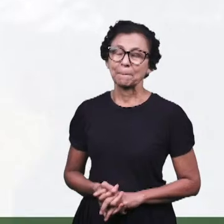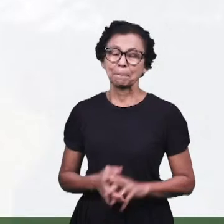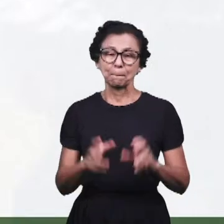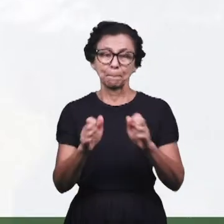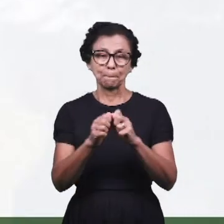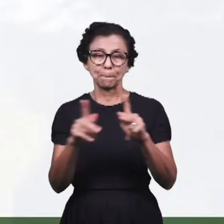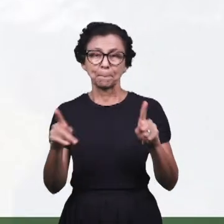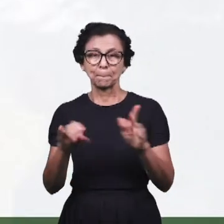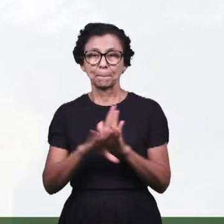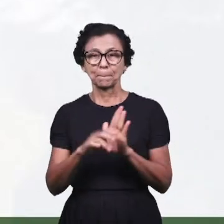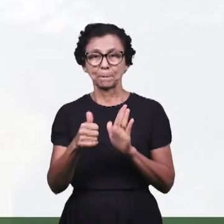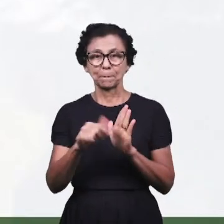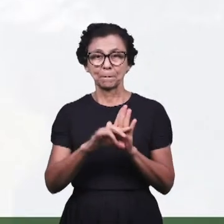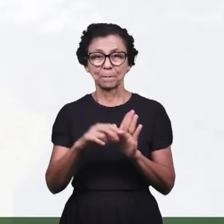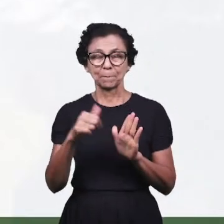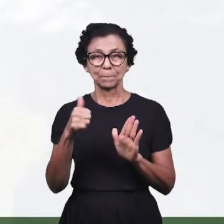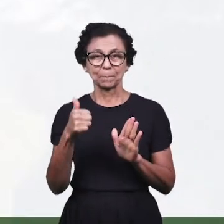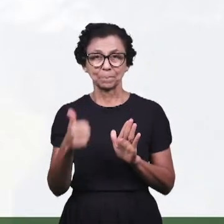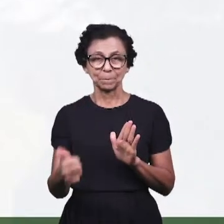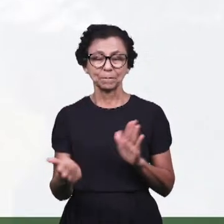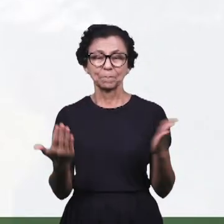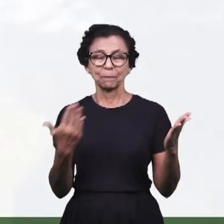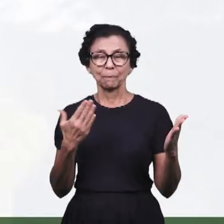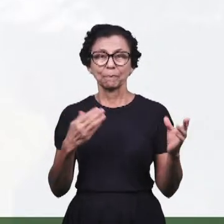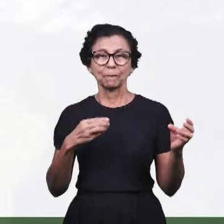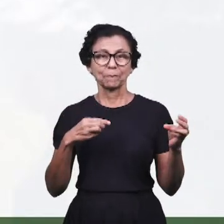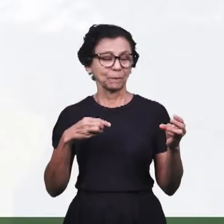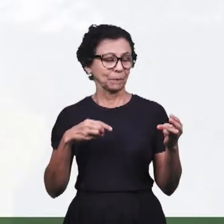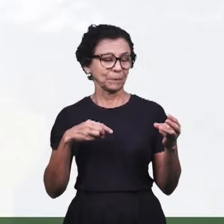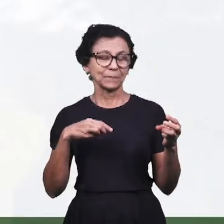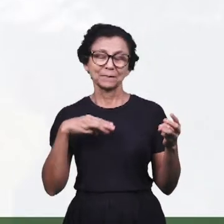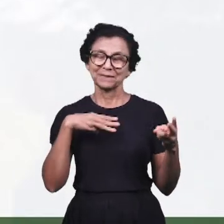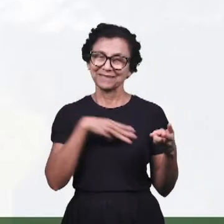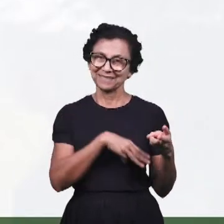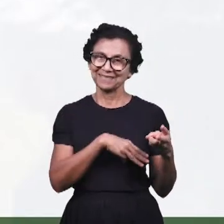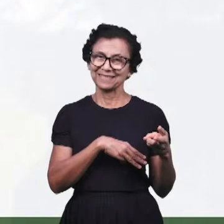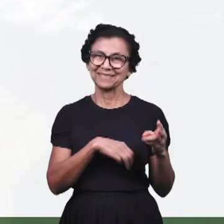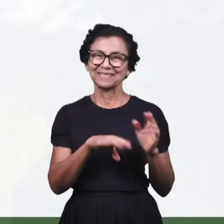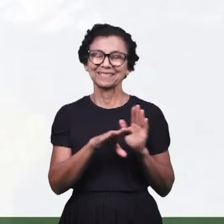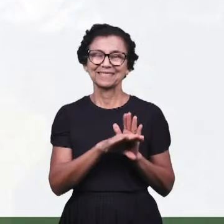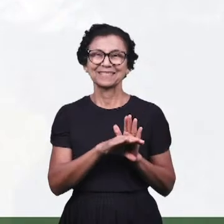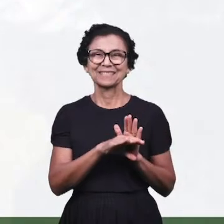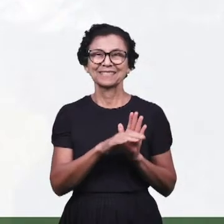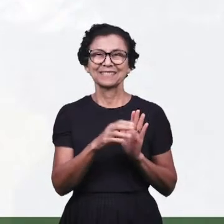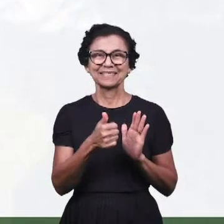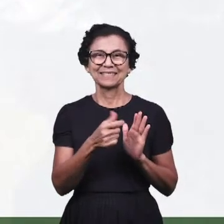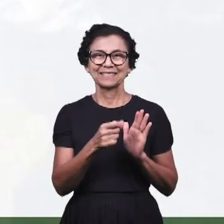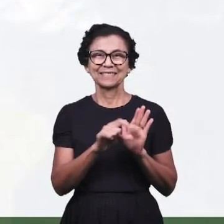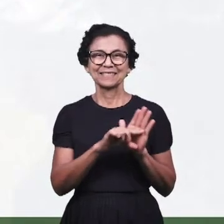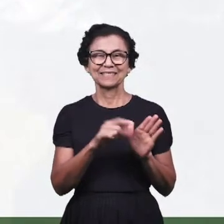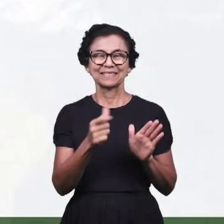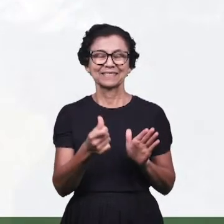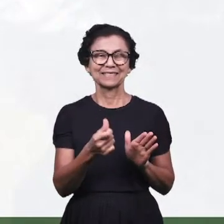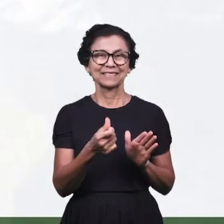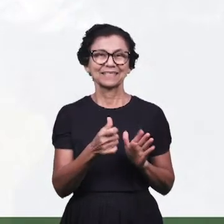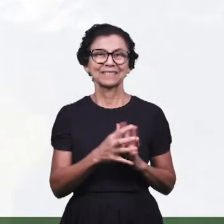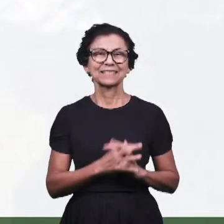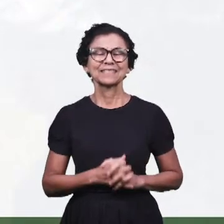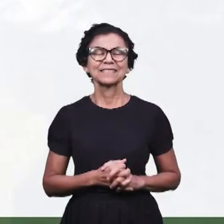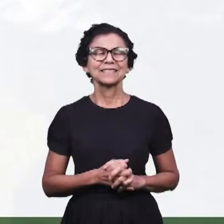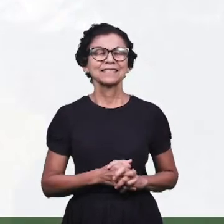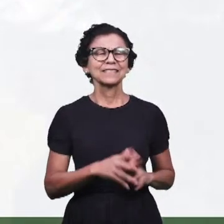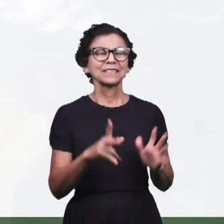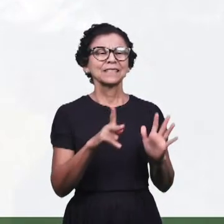Apocalipse capítulo 1, verso 1, com Mateus capítulo 16, verso 16, qual foi a revelação que Pedro entregou